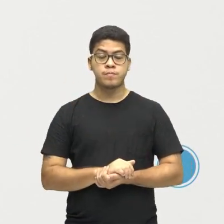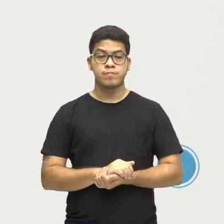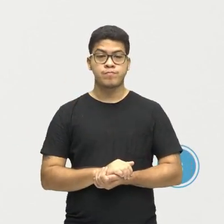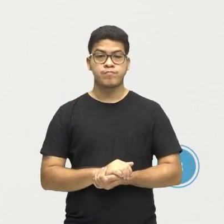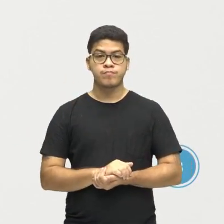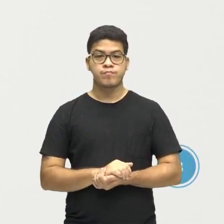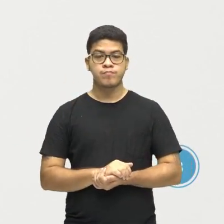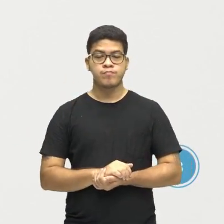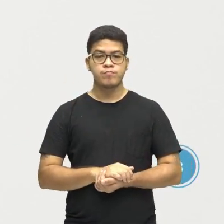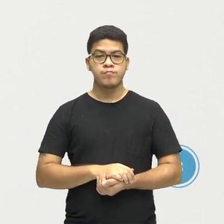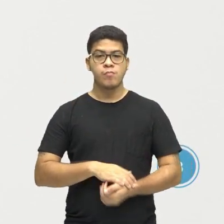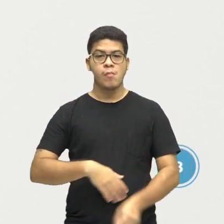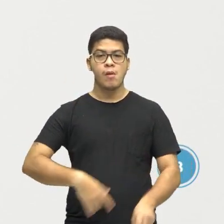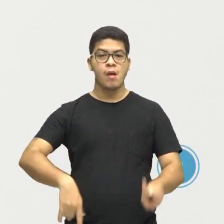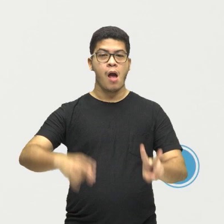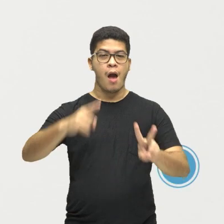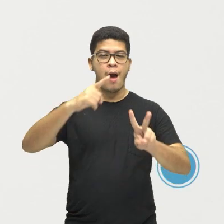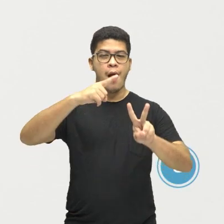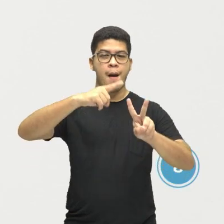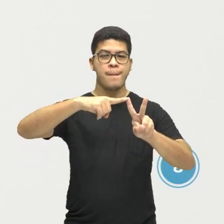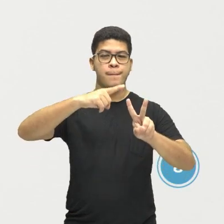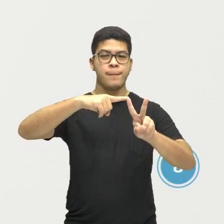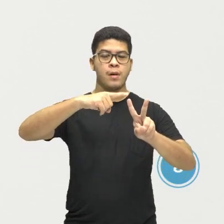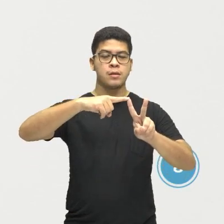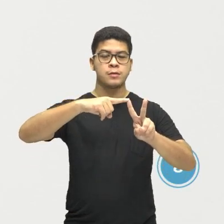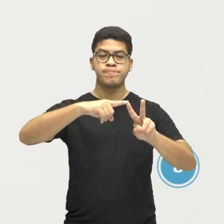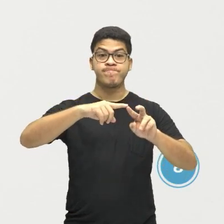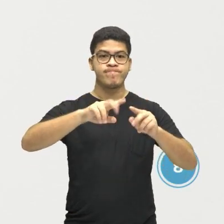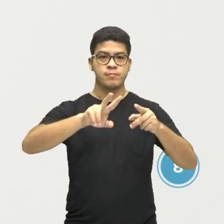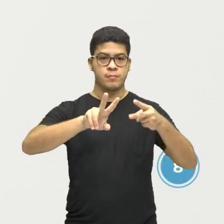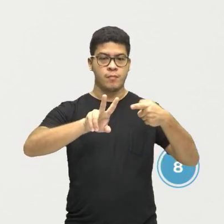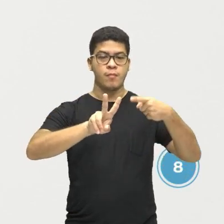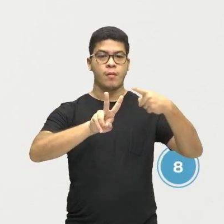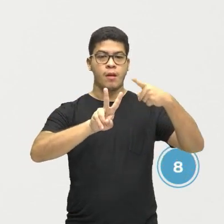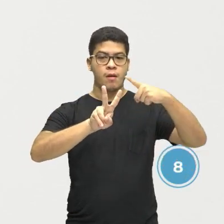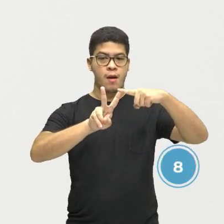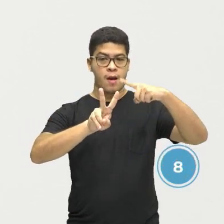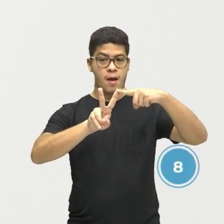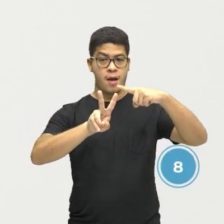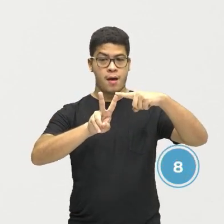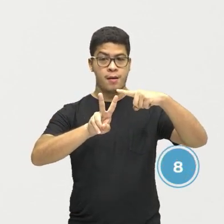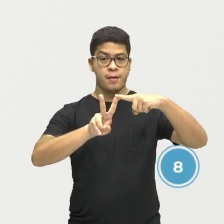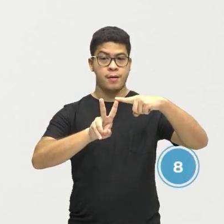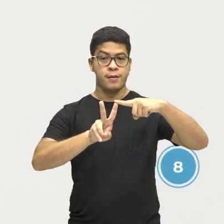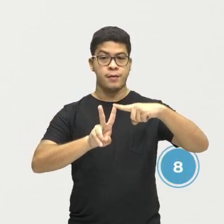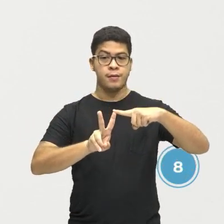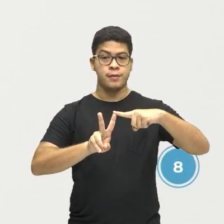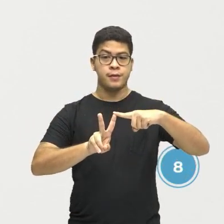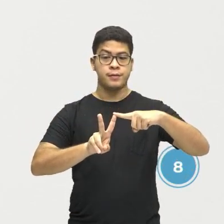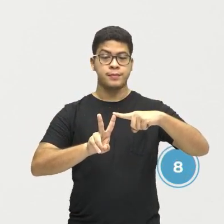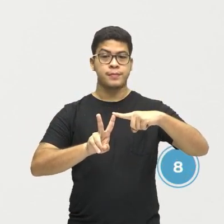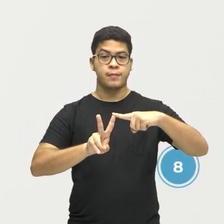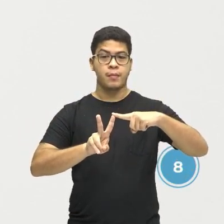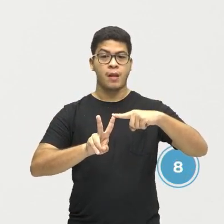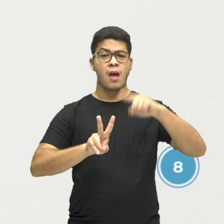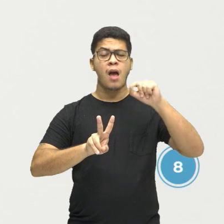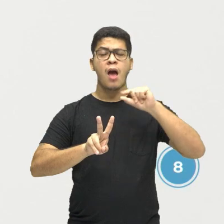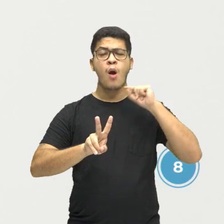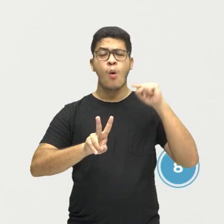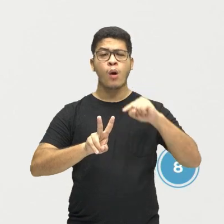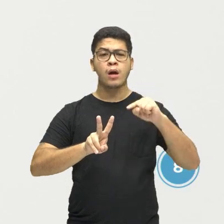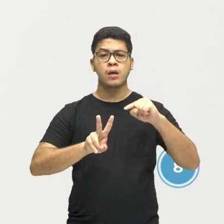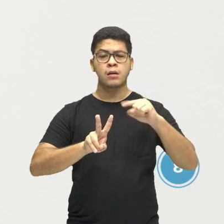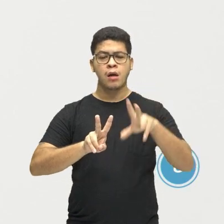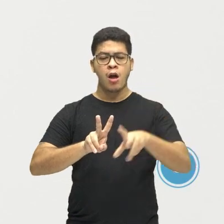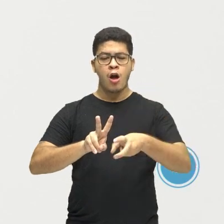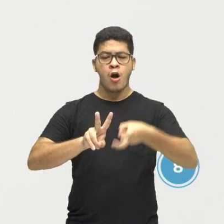Raiz de uma equação do primeiro grau. A raiz da equação é o valor da variável x, isto é,